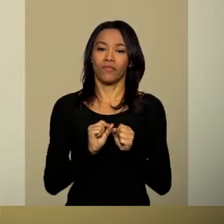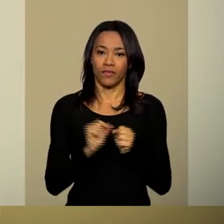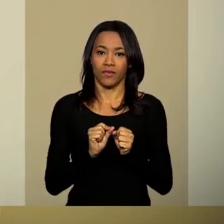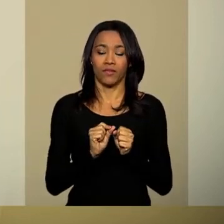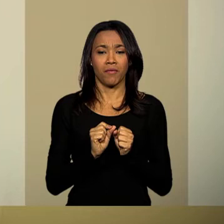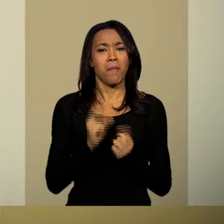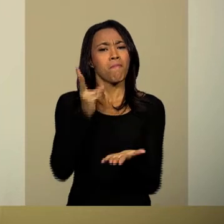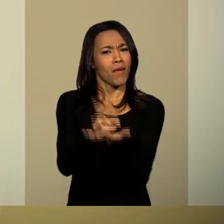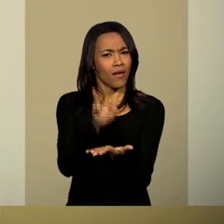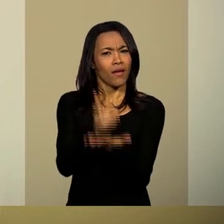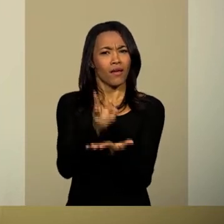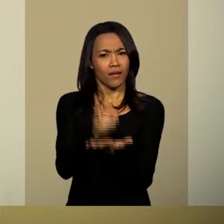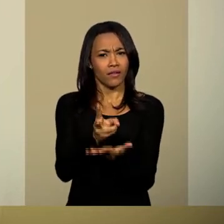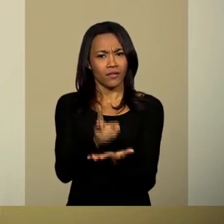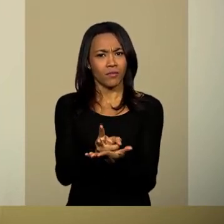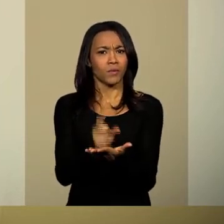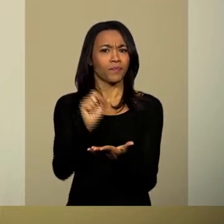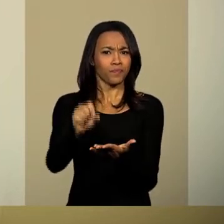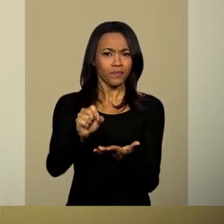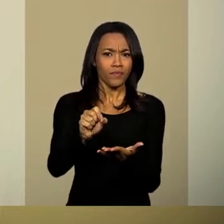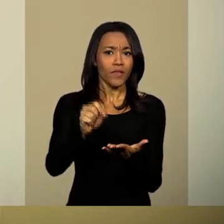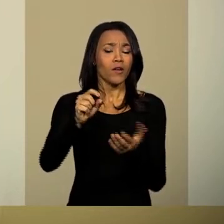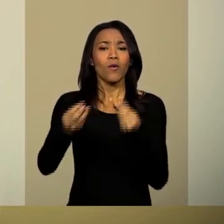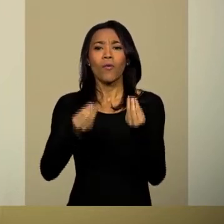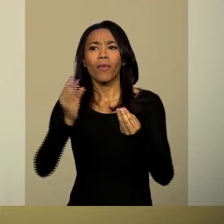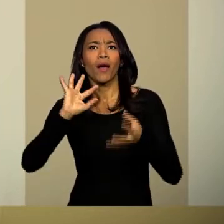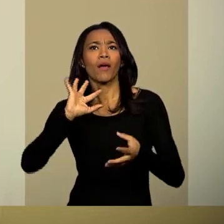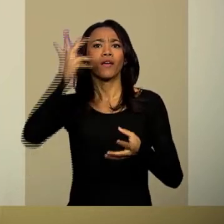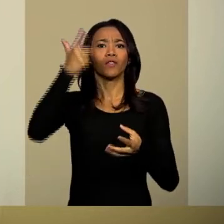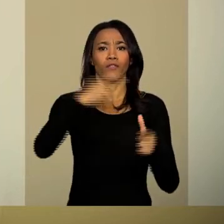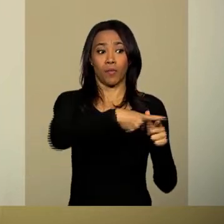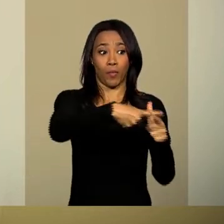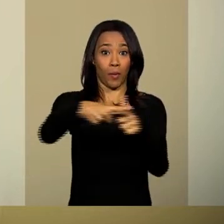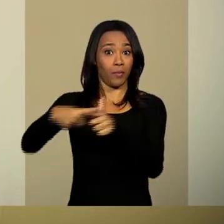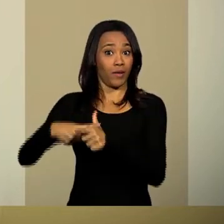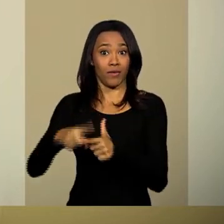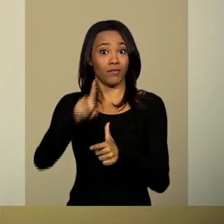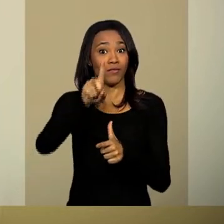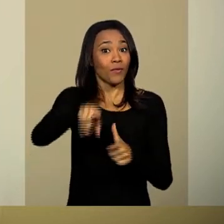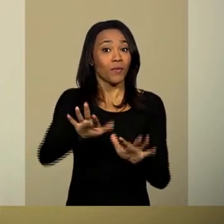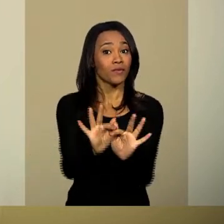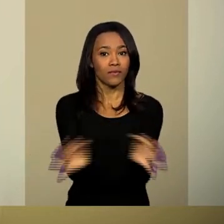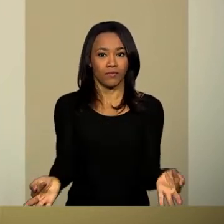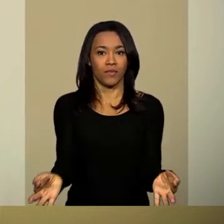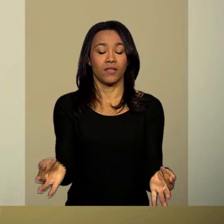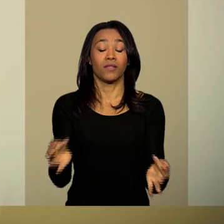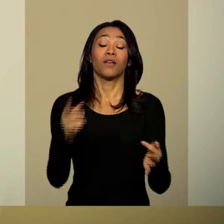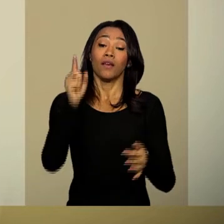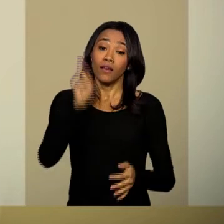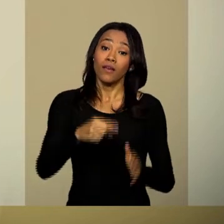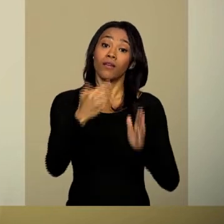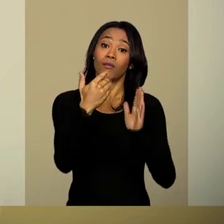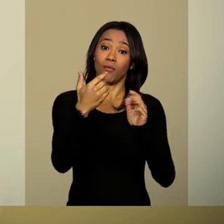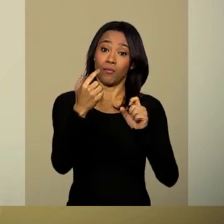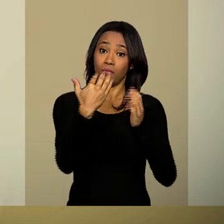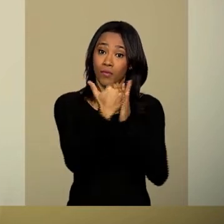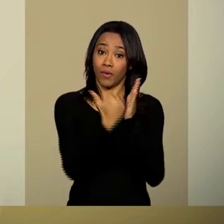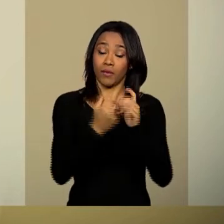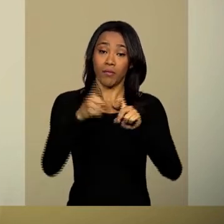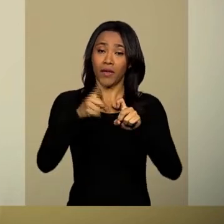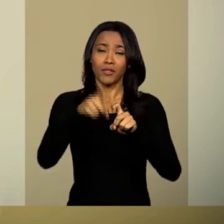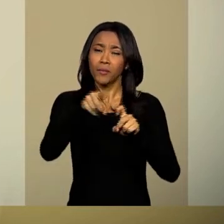mesmo quando a receita para solucionar o problema não é simples e o mais médicos não era